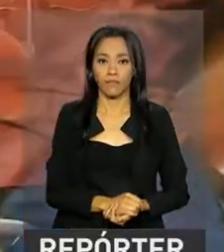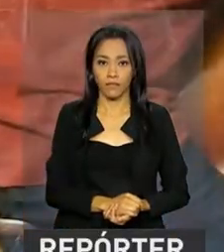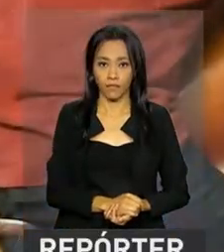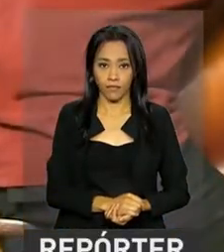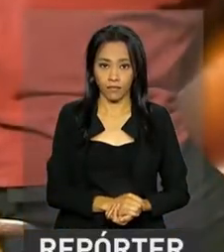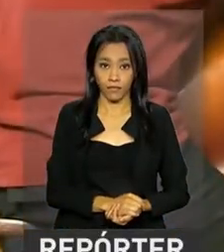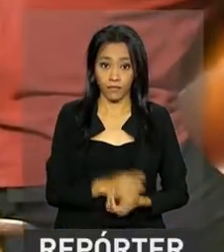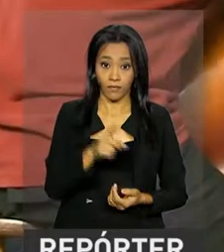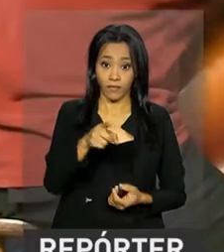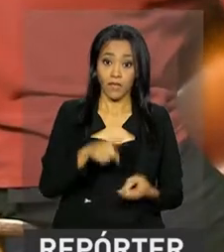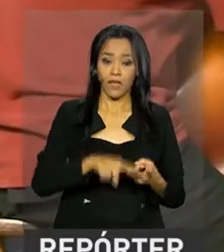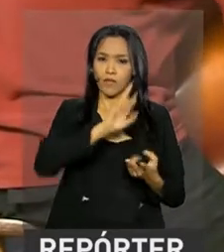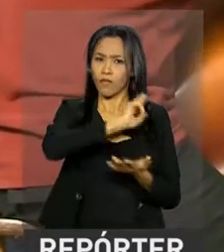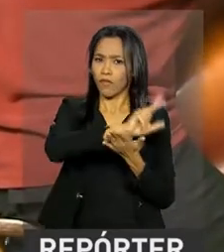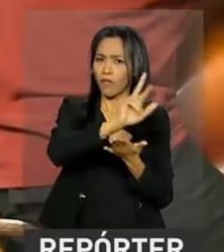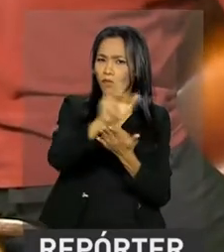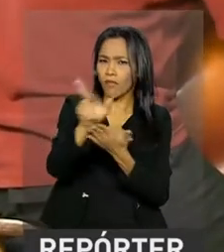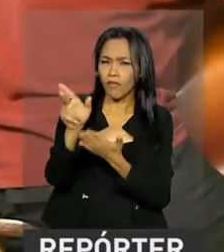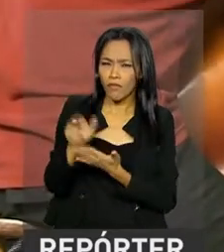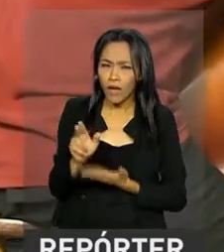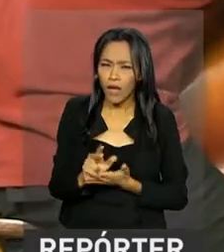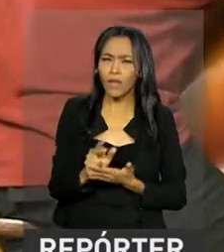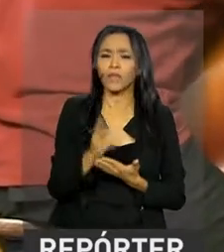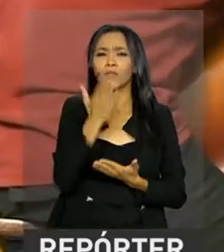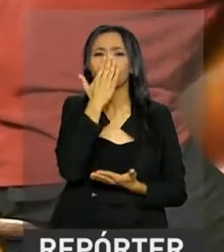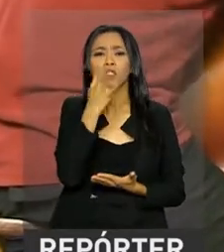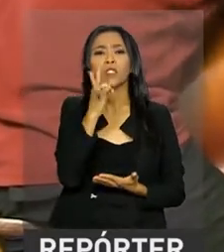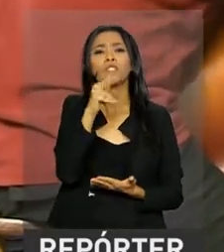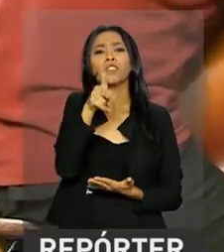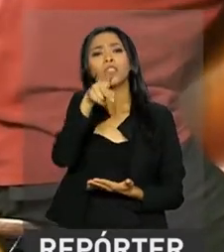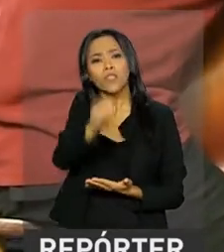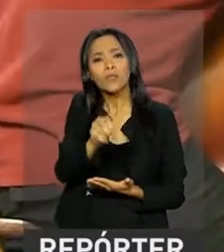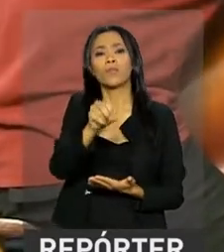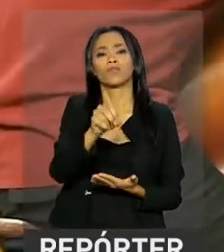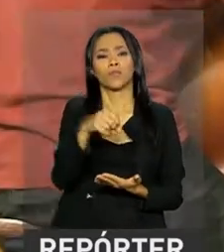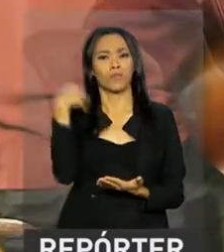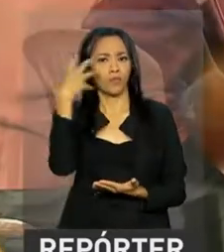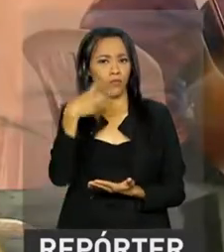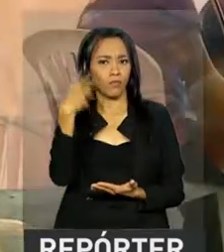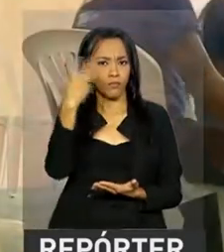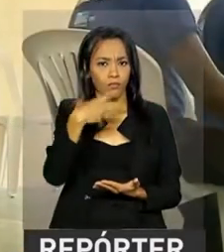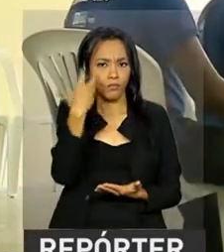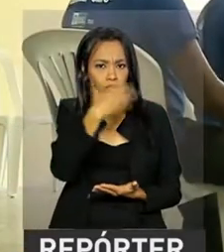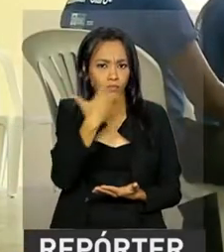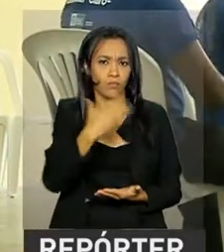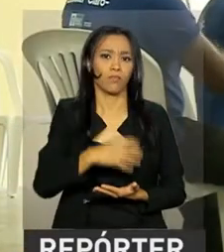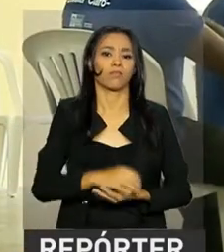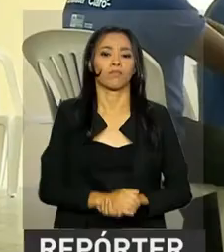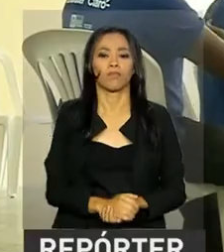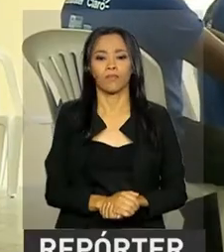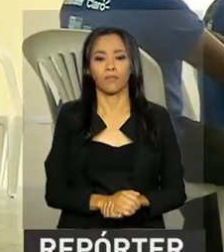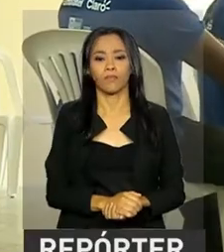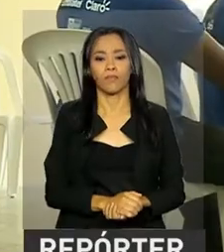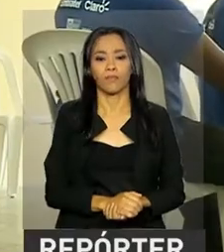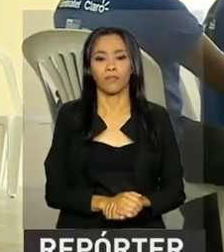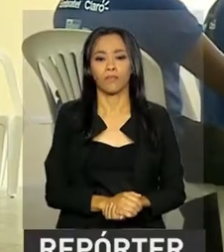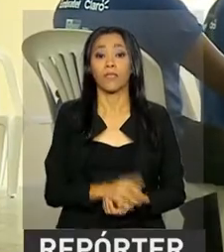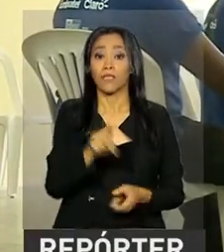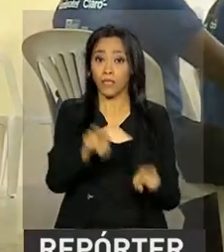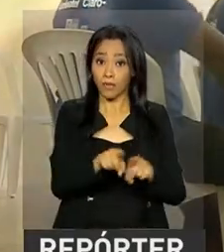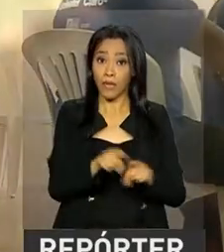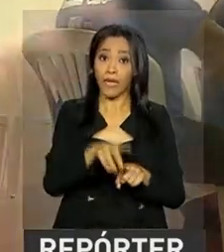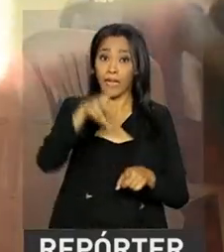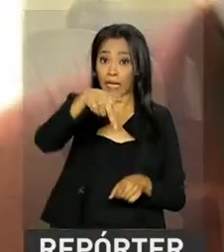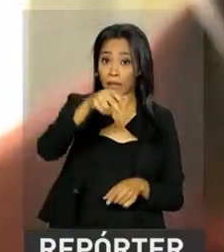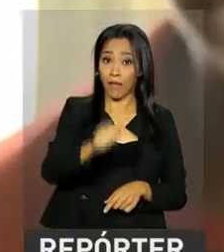do jazz por que não, Pavarotti.